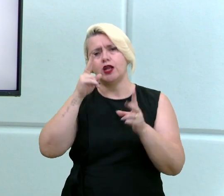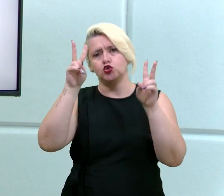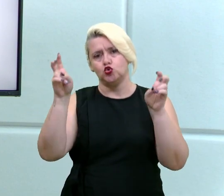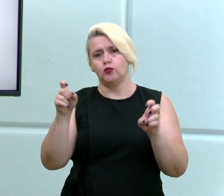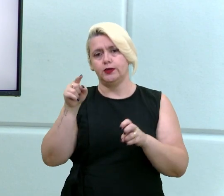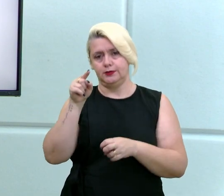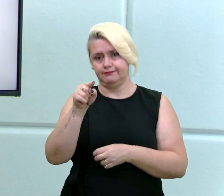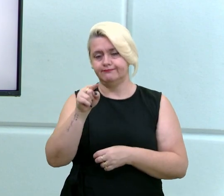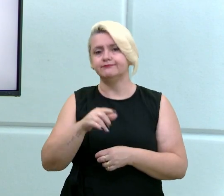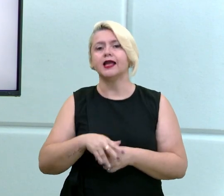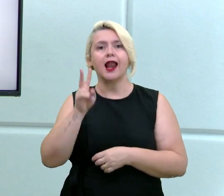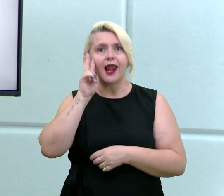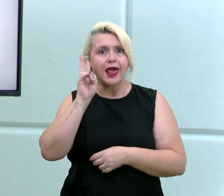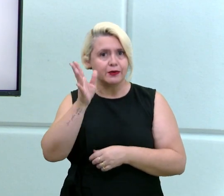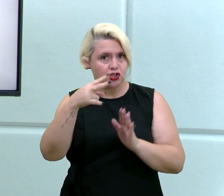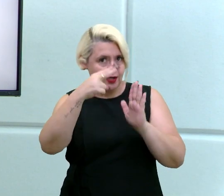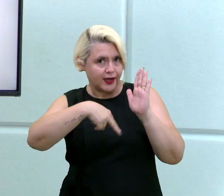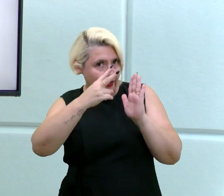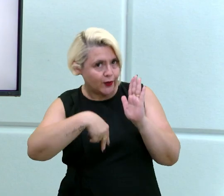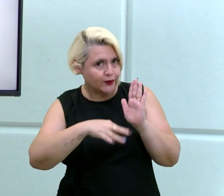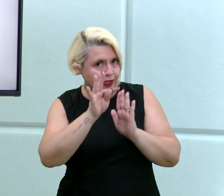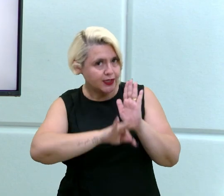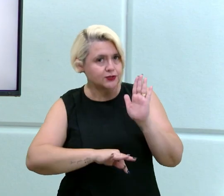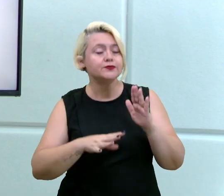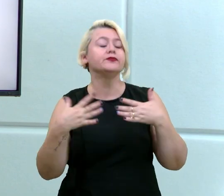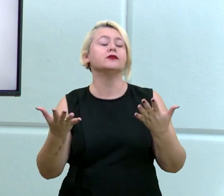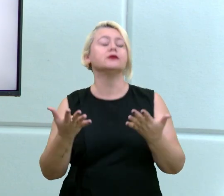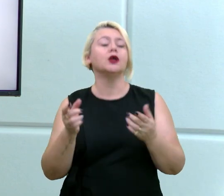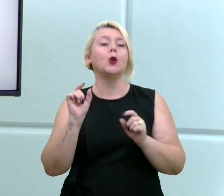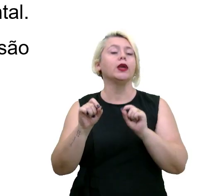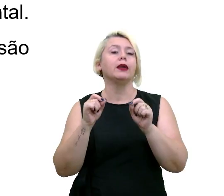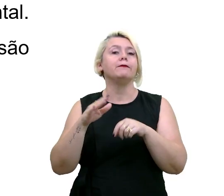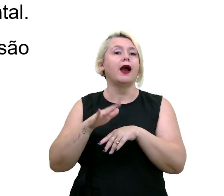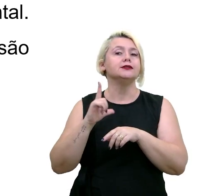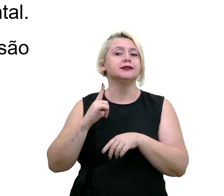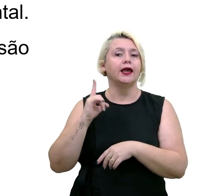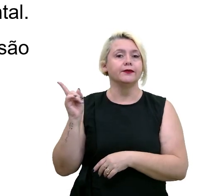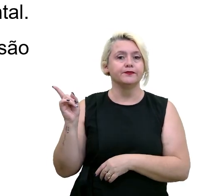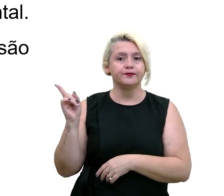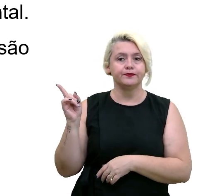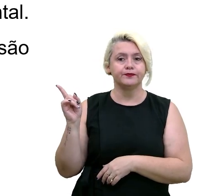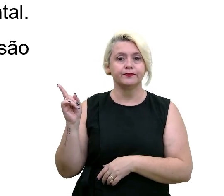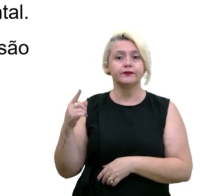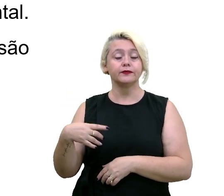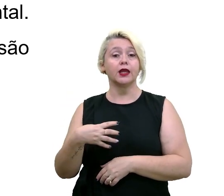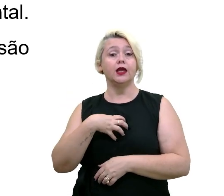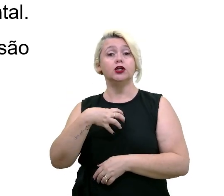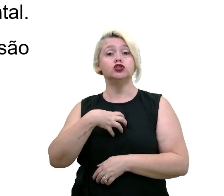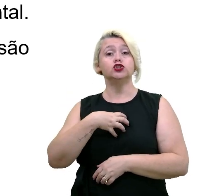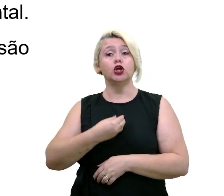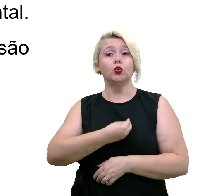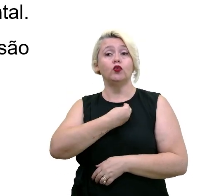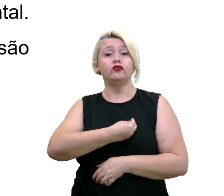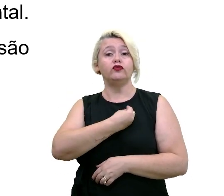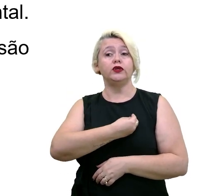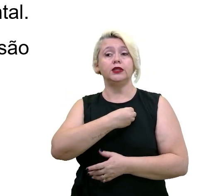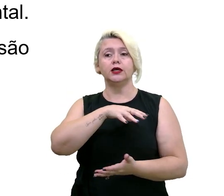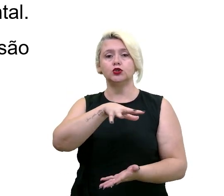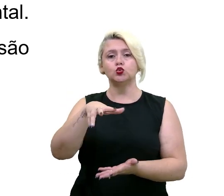aí? Lembra que vocês fizeram a leitura? Pois é. Que mais, professora, que tem aí? Estilo de vida